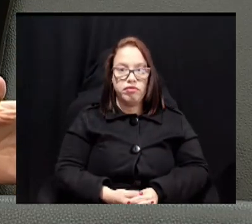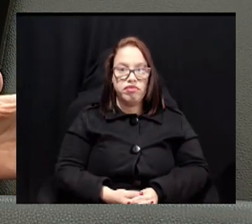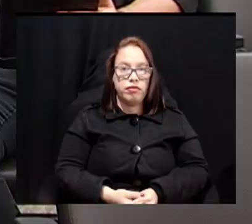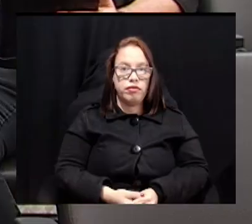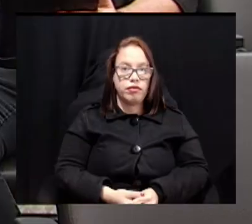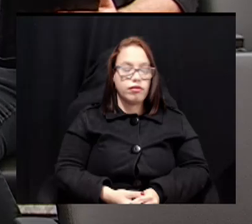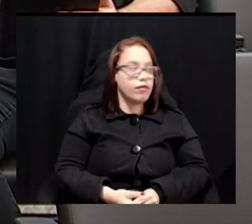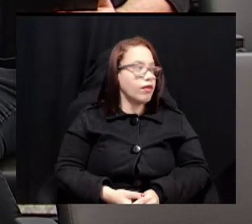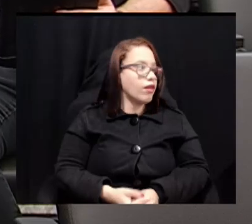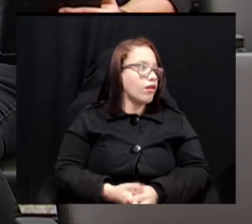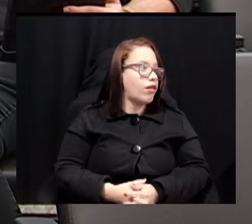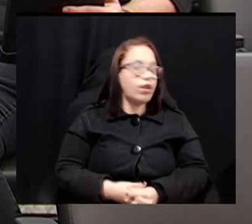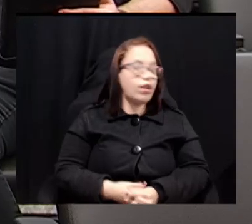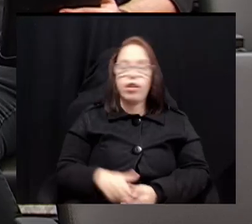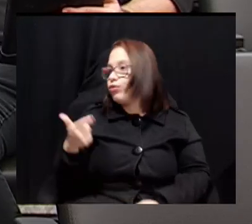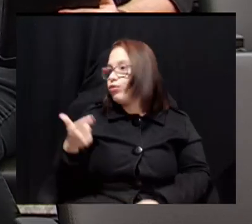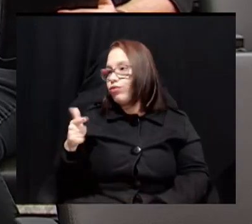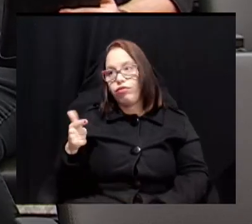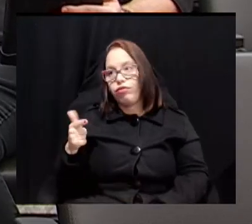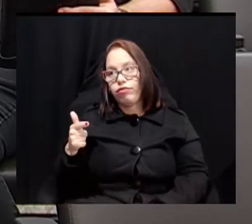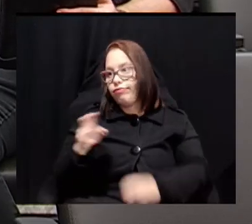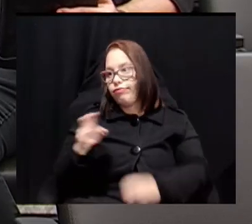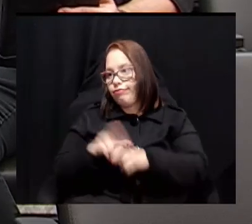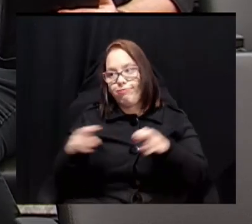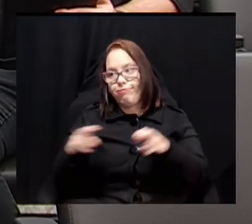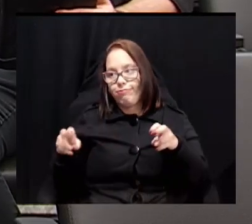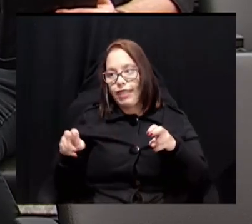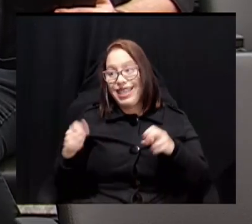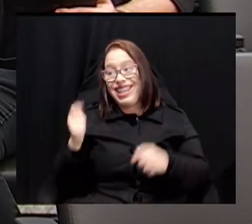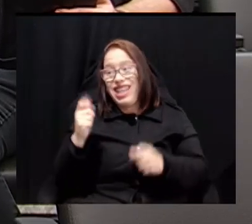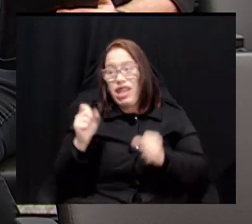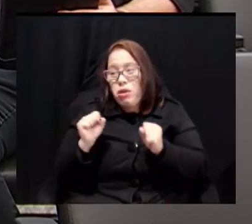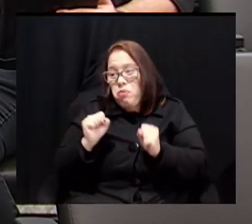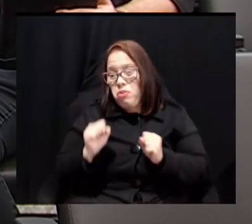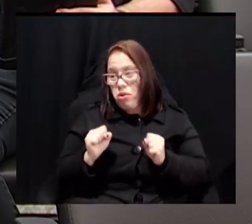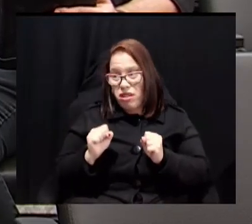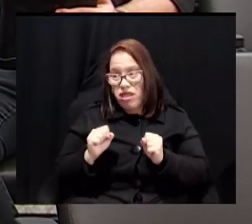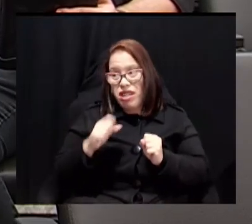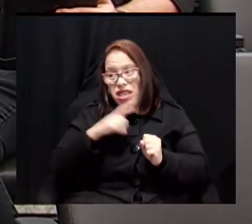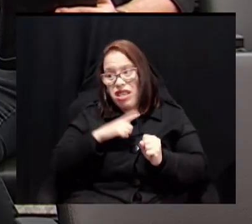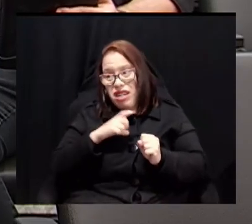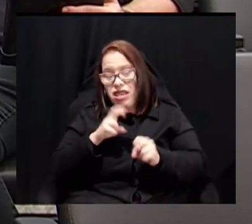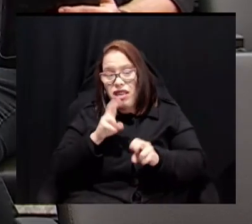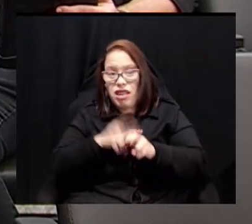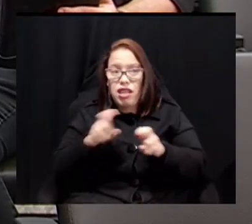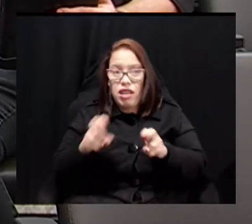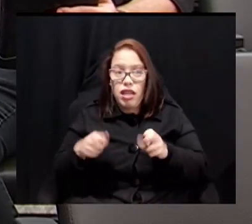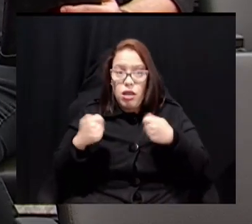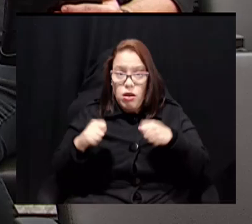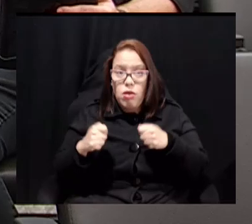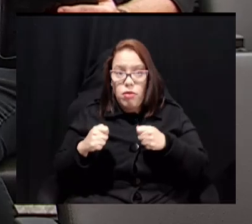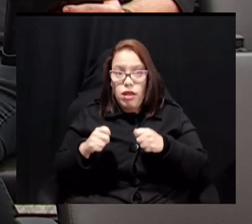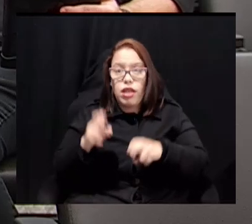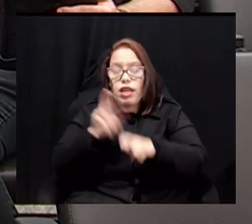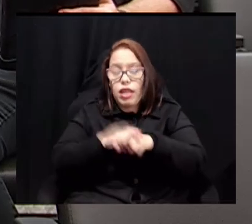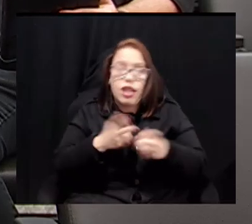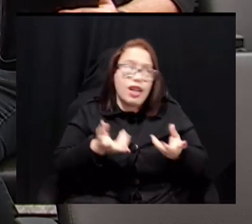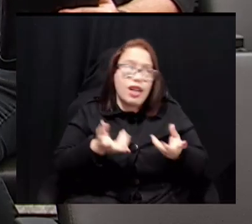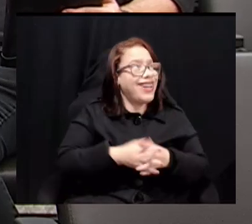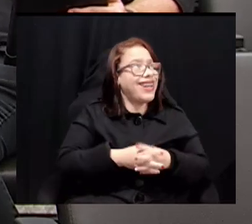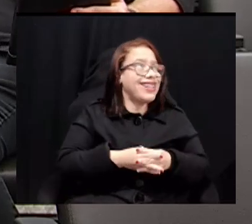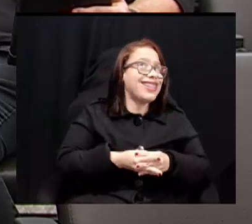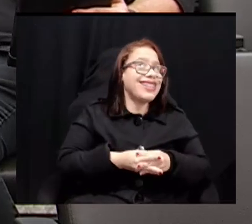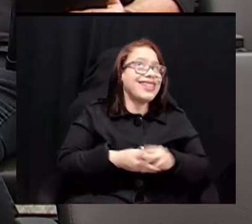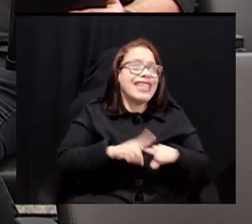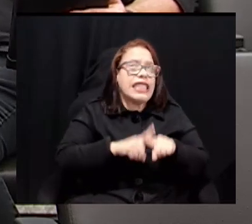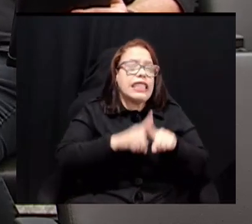pessoas que não deveriam estar sentadas ali. Às vezes até pode ser que estão sentadas pessoas que realmente precisam estar sentadas ali. Mas